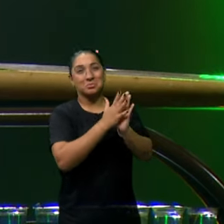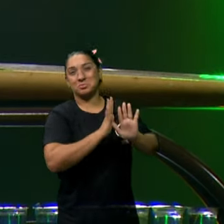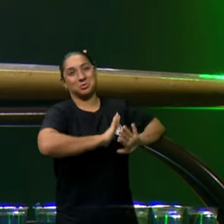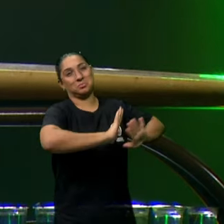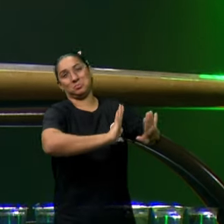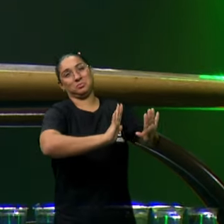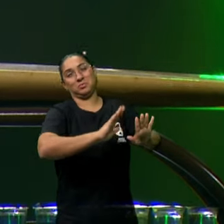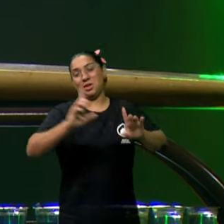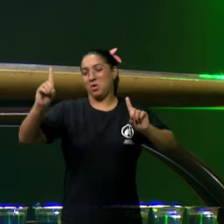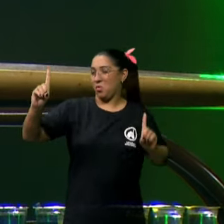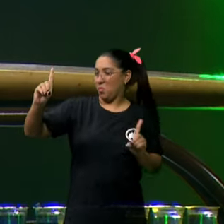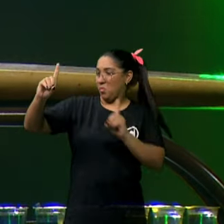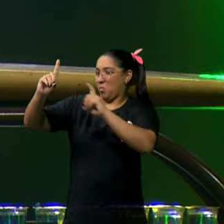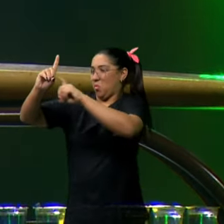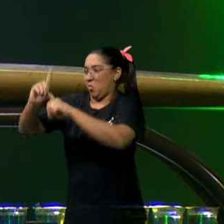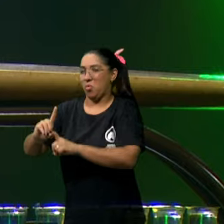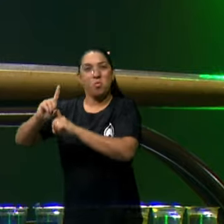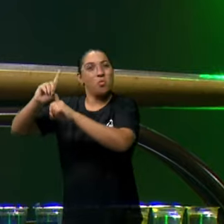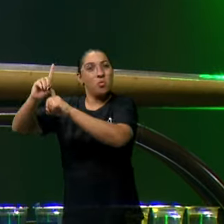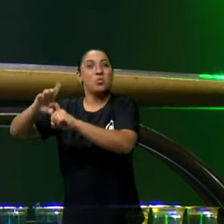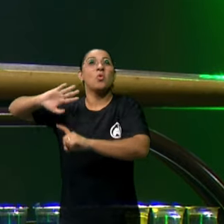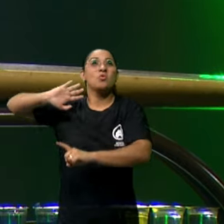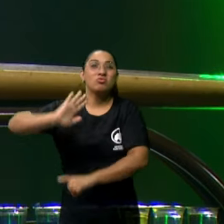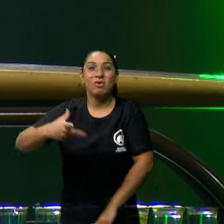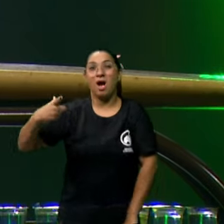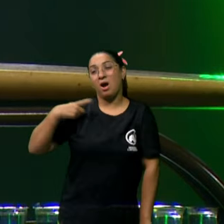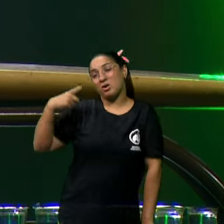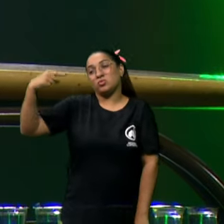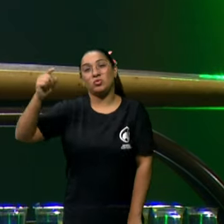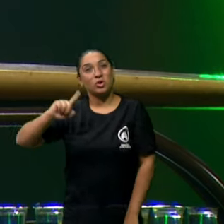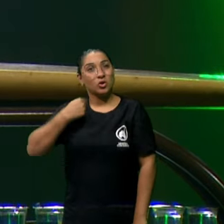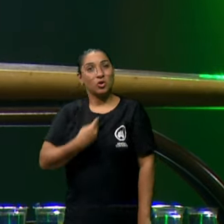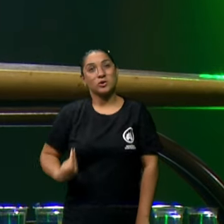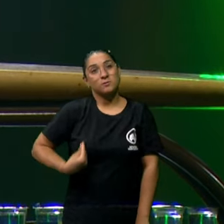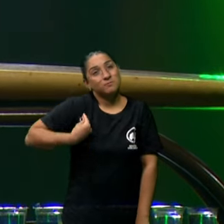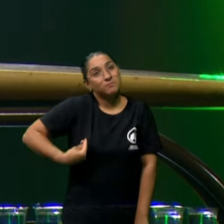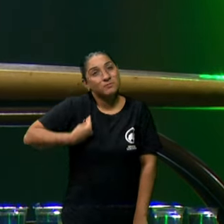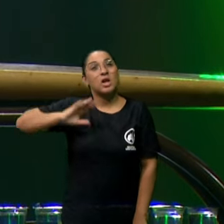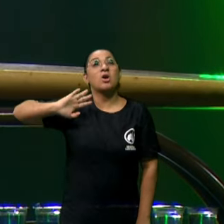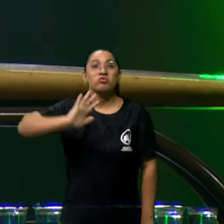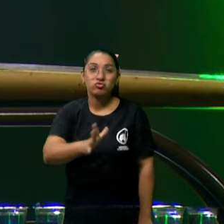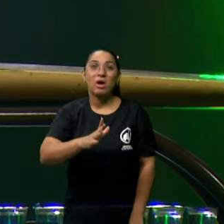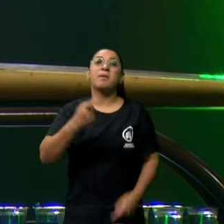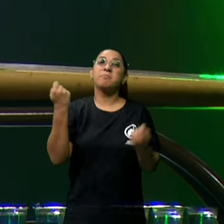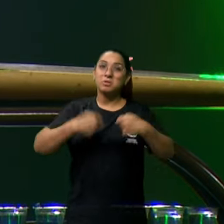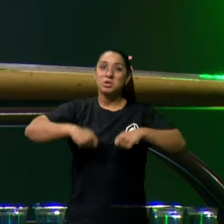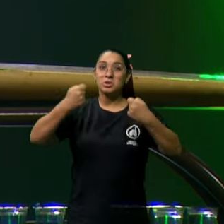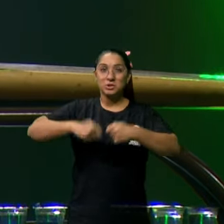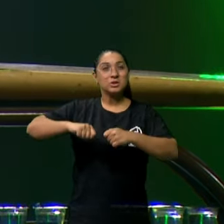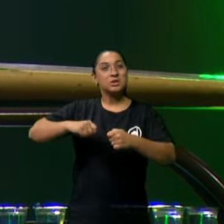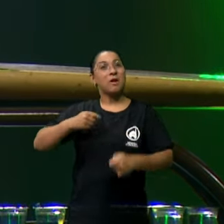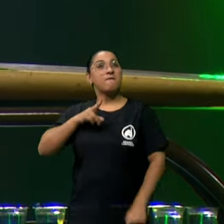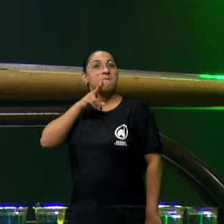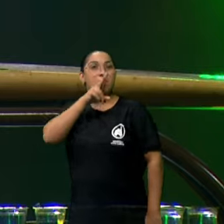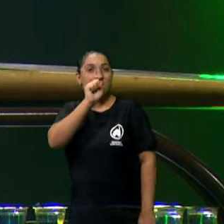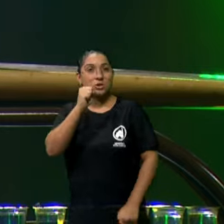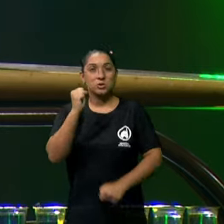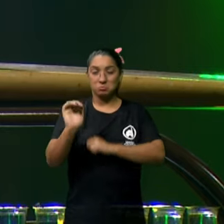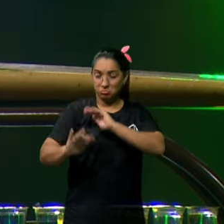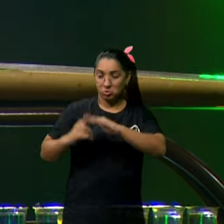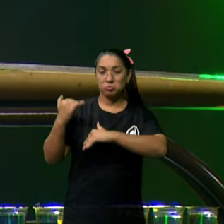te escolheu só depende dele se volte a ele receba dele Se fortaleça nele se